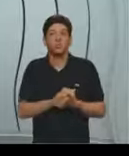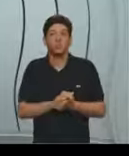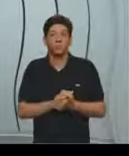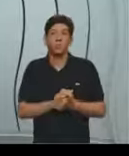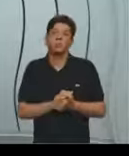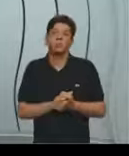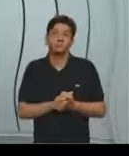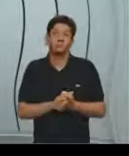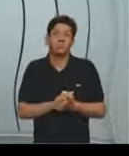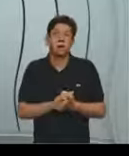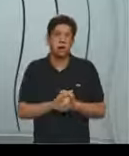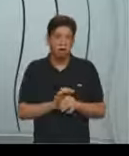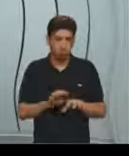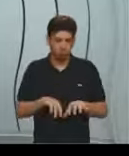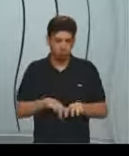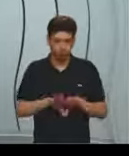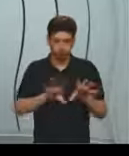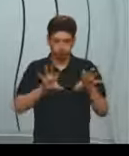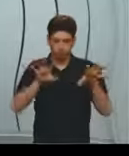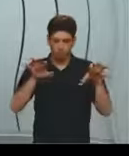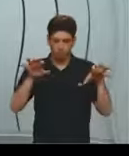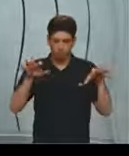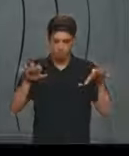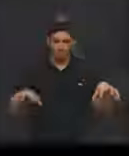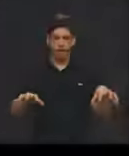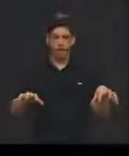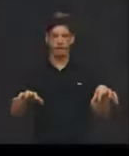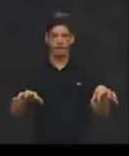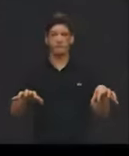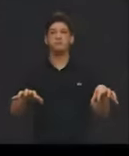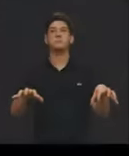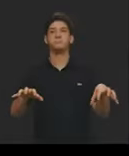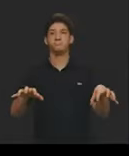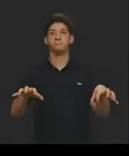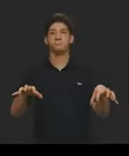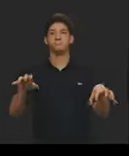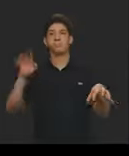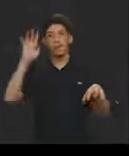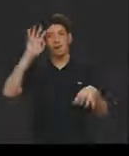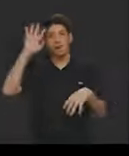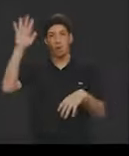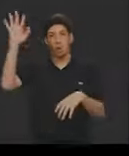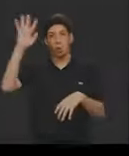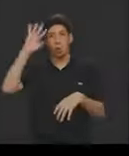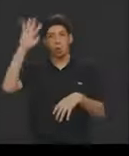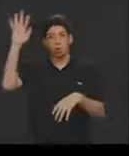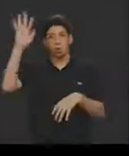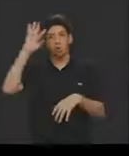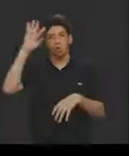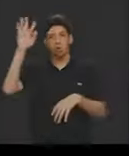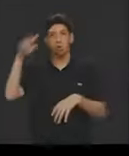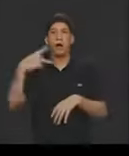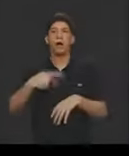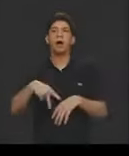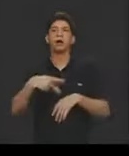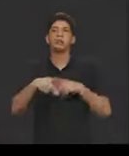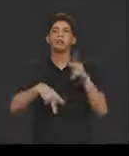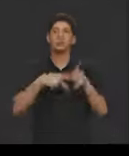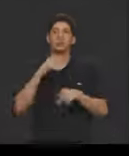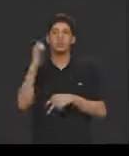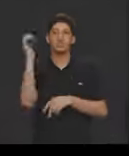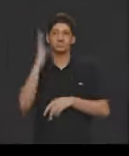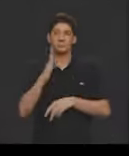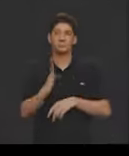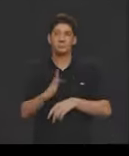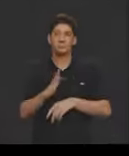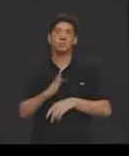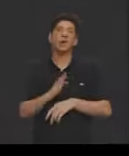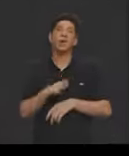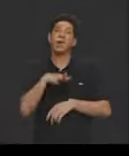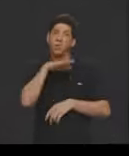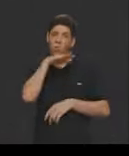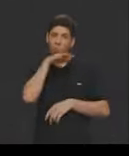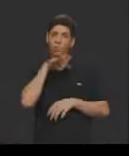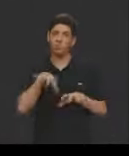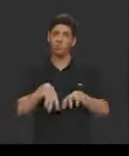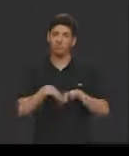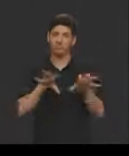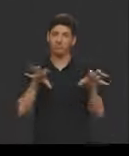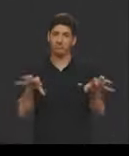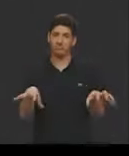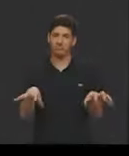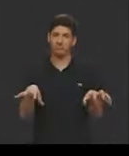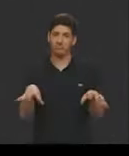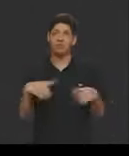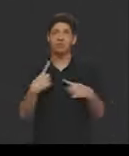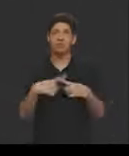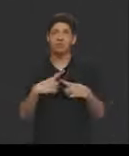evidenciada que essa polarização que a gente tem dentro da sociedade brasileira ela faz muito mal para esse processo Porque o que acontece